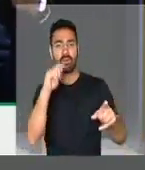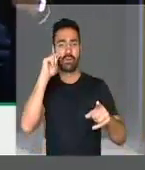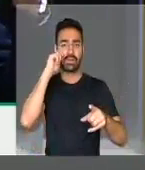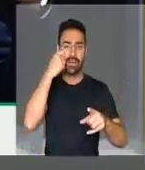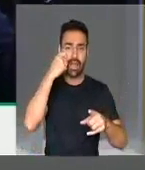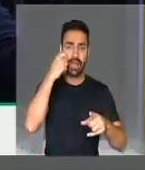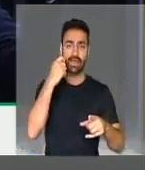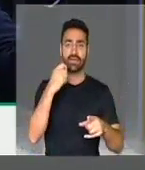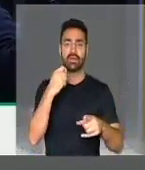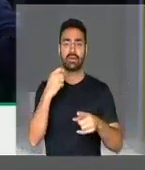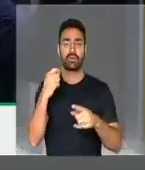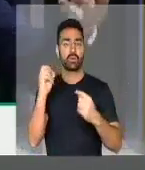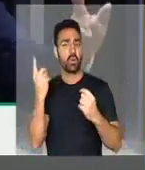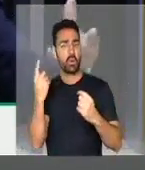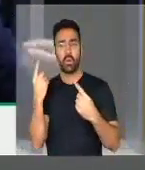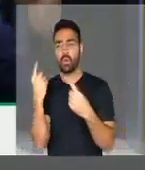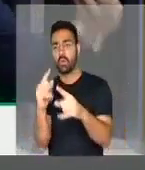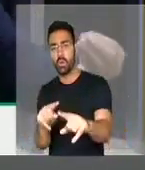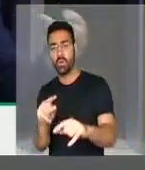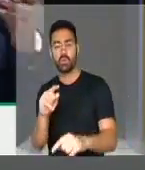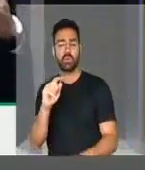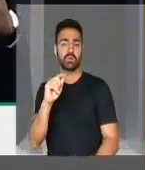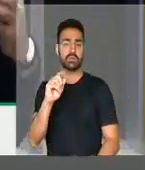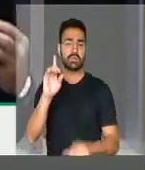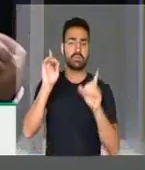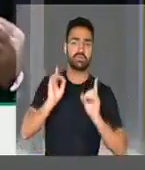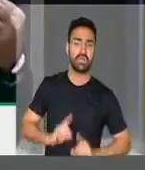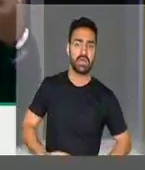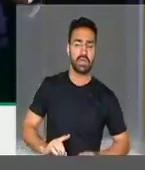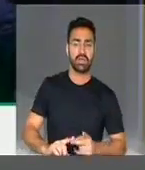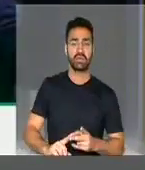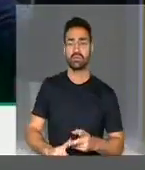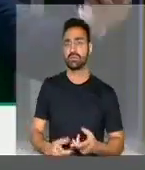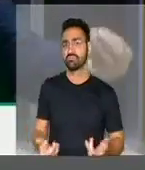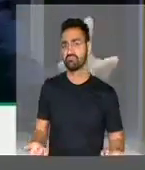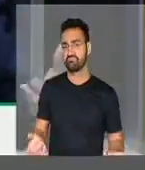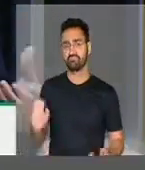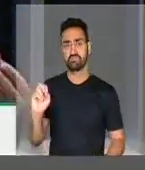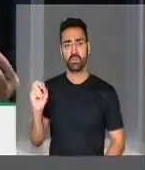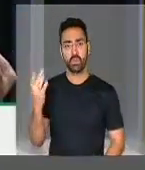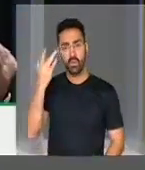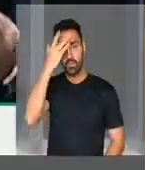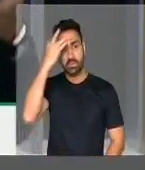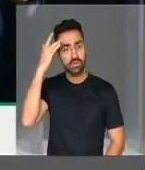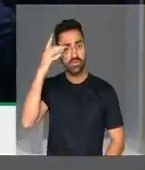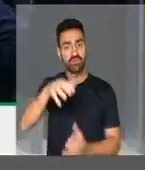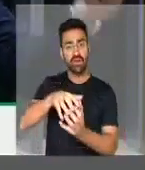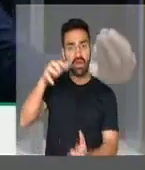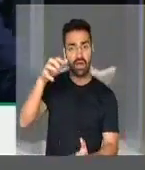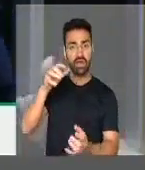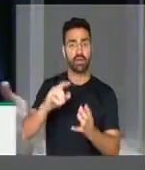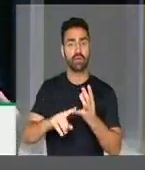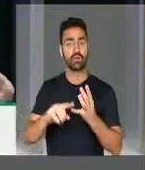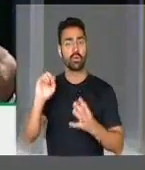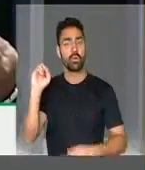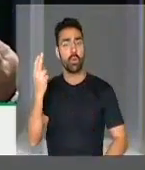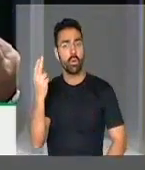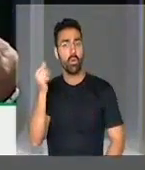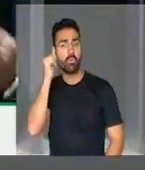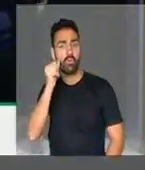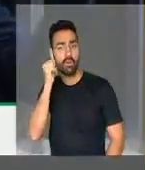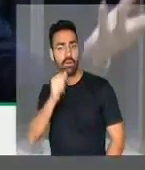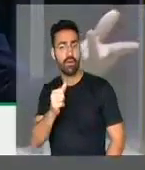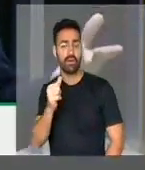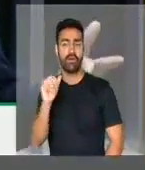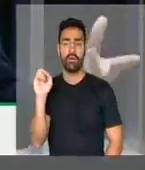o portador de uma deficiência uma pessoa portadora de deficiência ou a pessoa porque é muito idosa ou o ser mulher